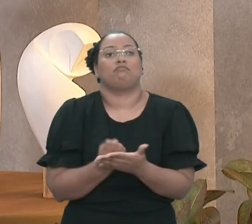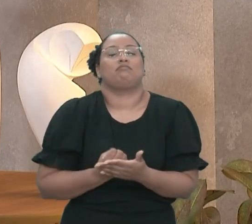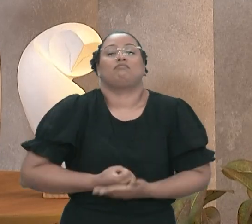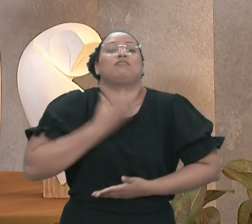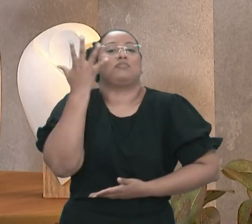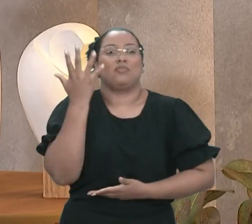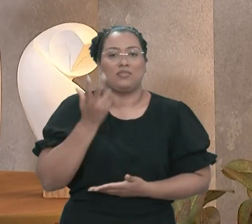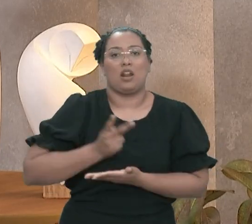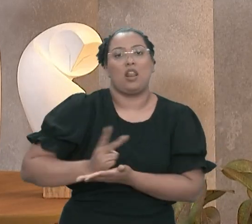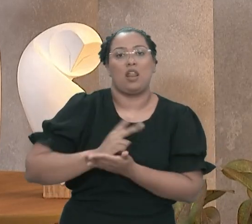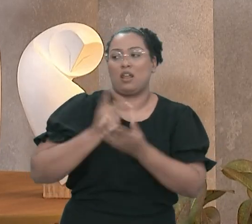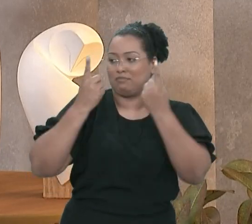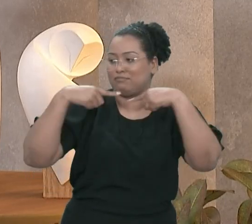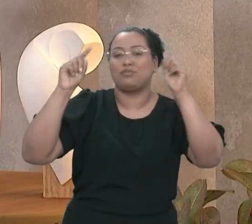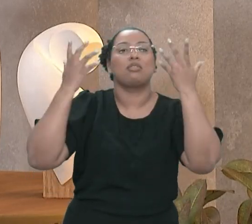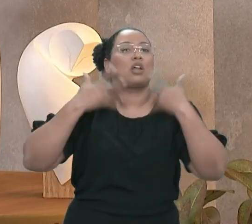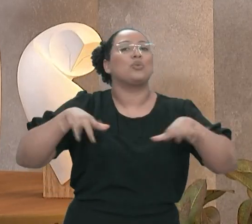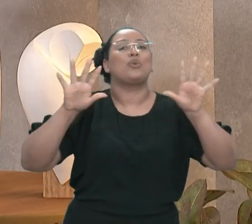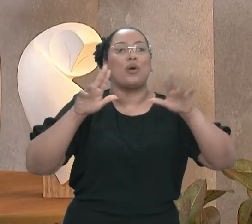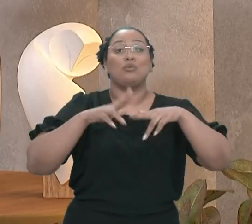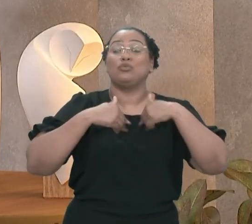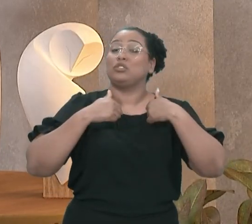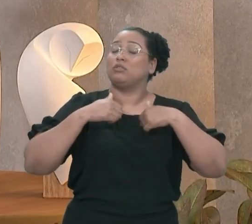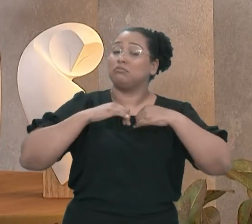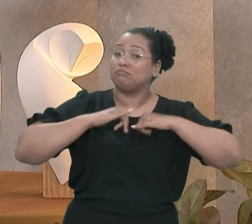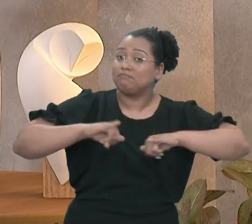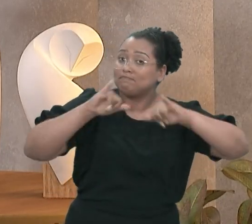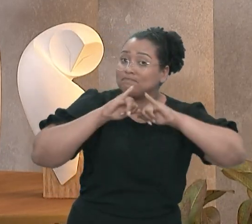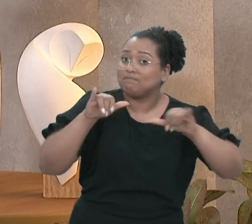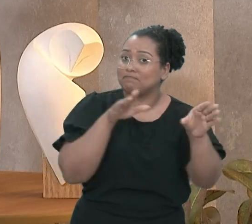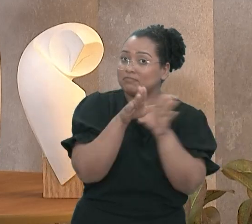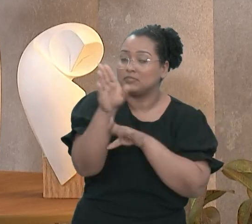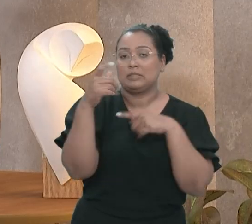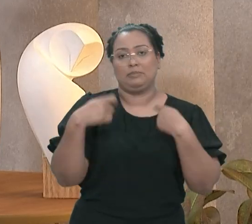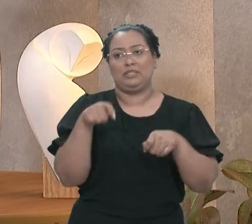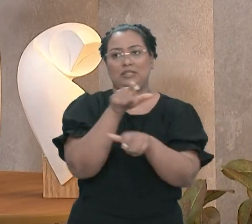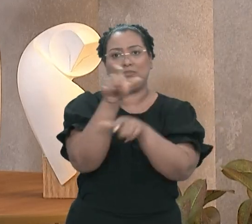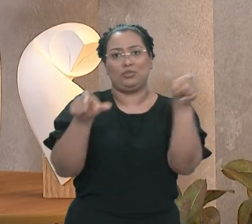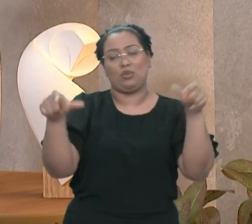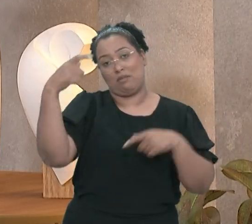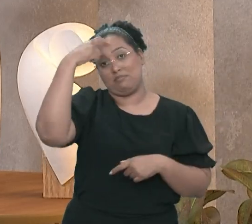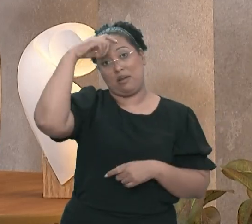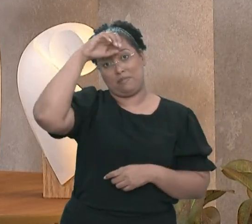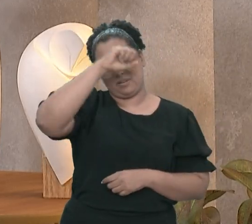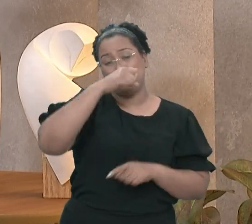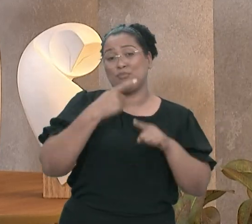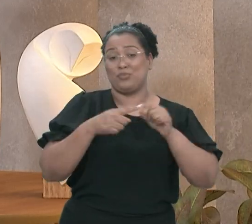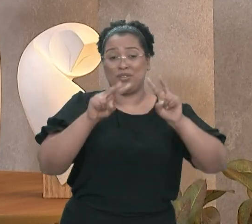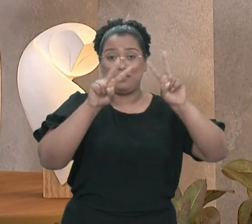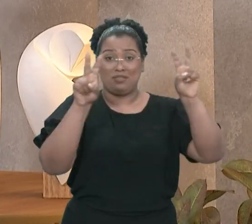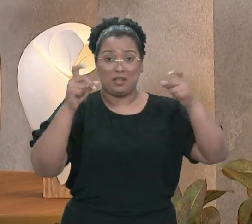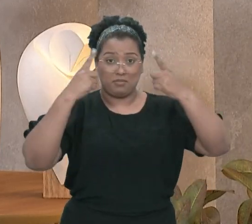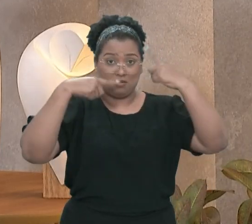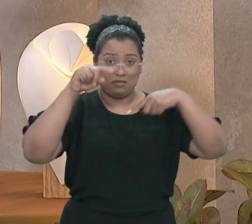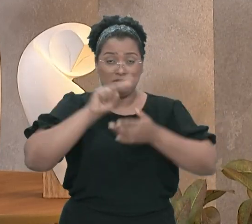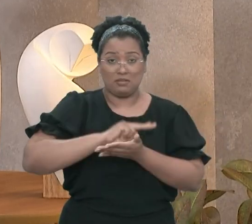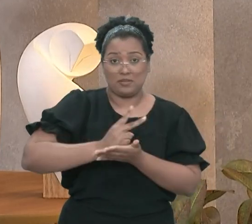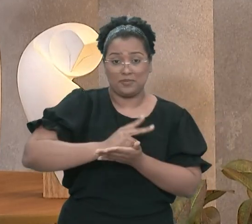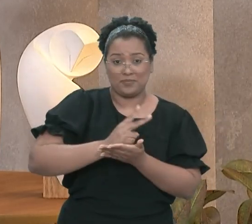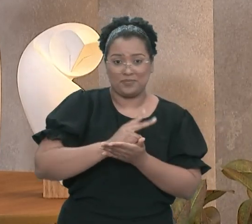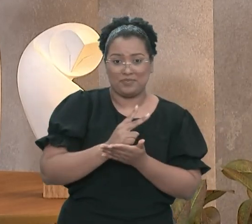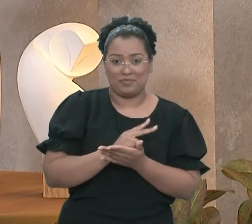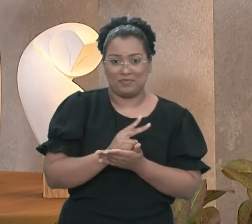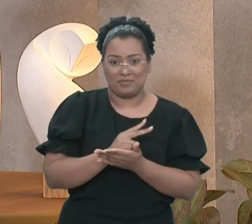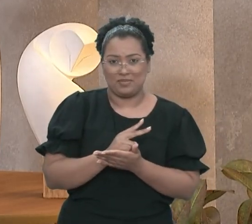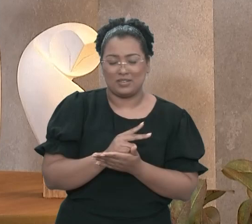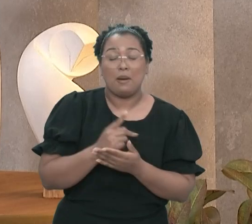a importância das campanhas de conscientização, porque toda vez que a gente vai falar sobre epilepsia, as pessoas, principalmente a